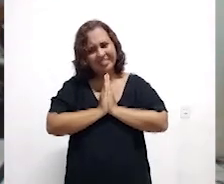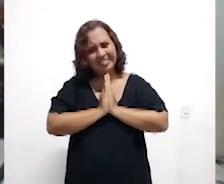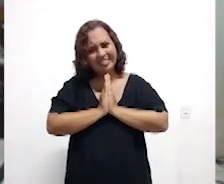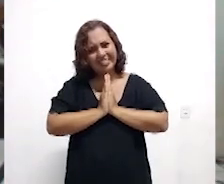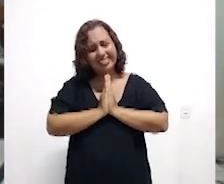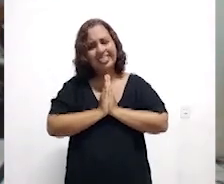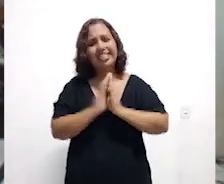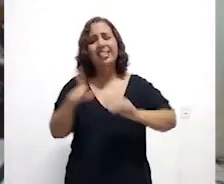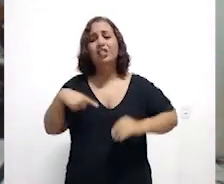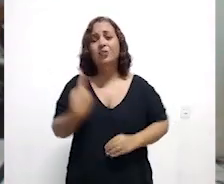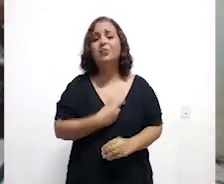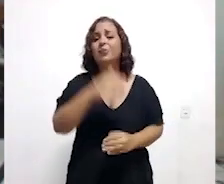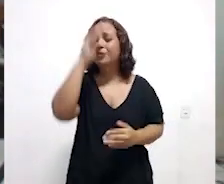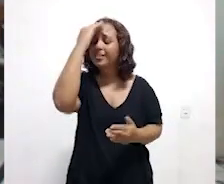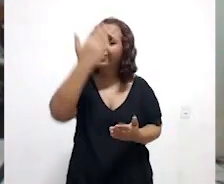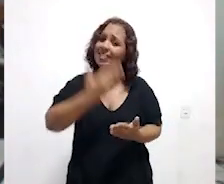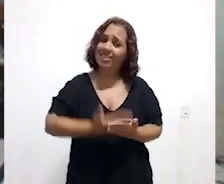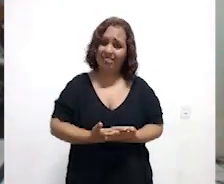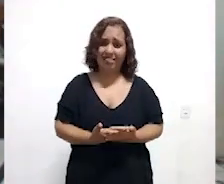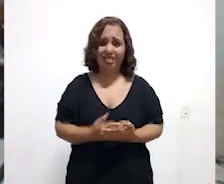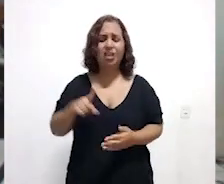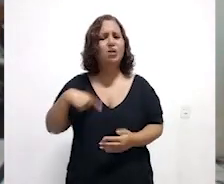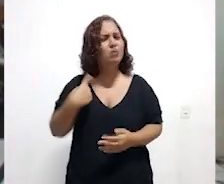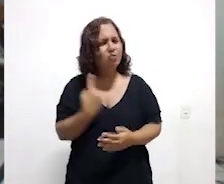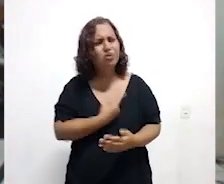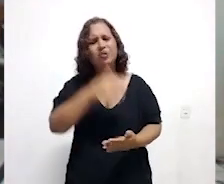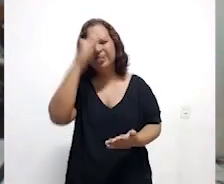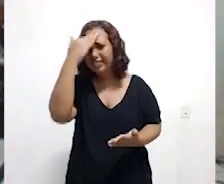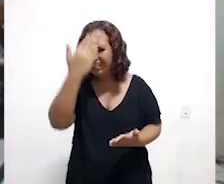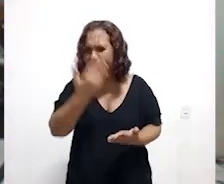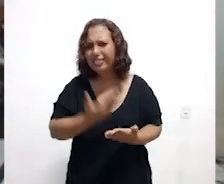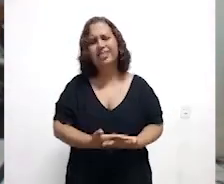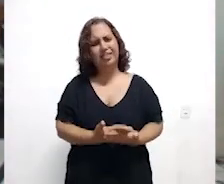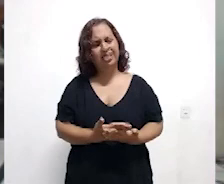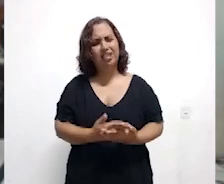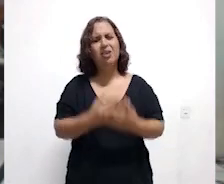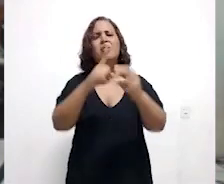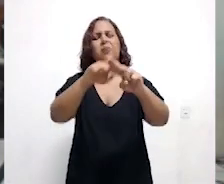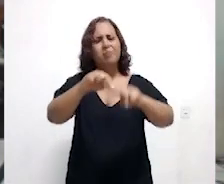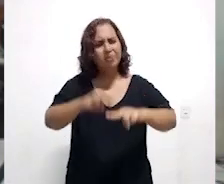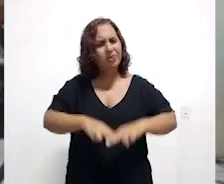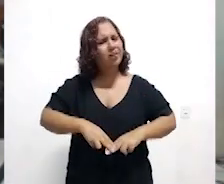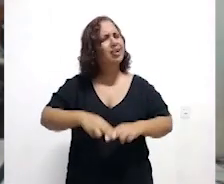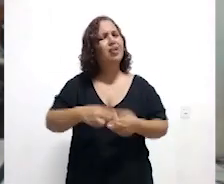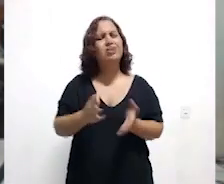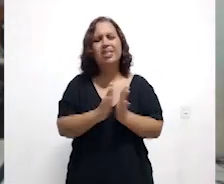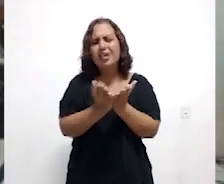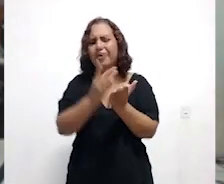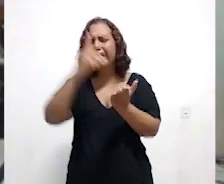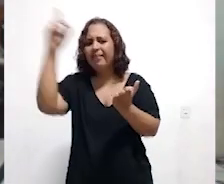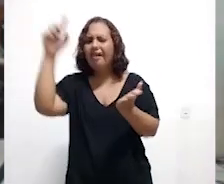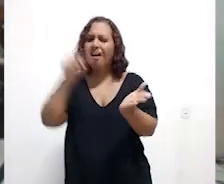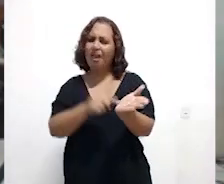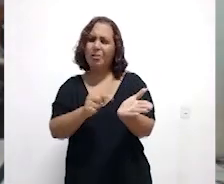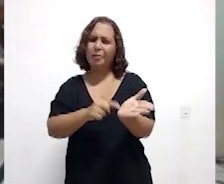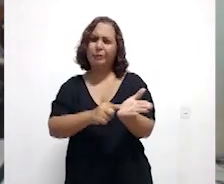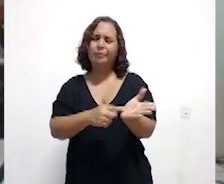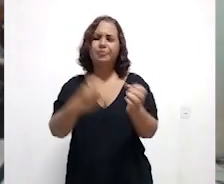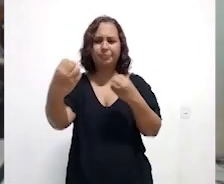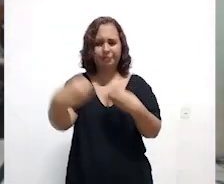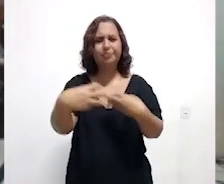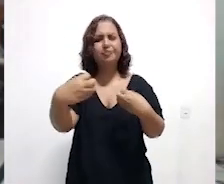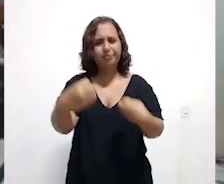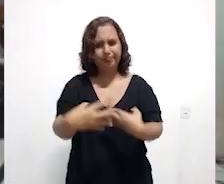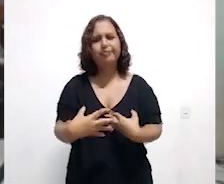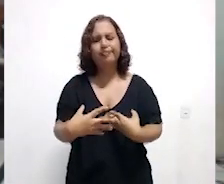nós acreditamos, que nós cremos, porque é isso que a palavra de Deus está nos ensinando.